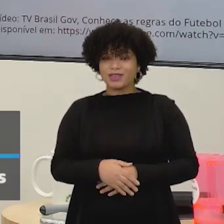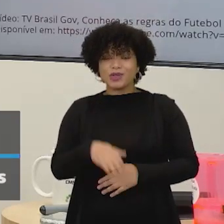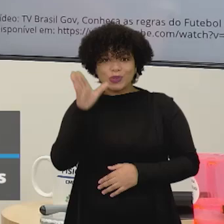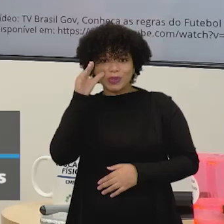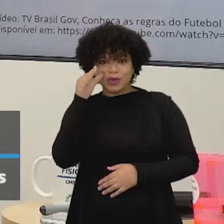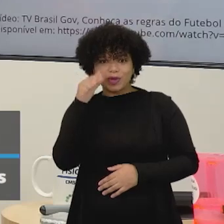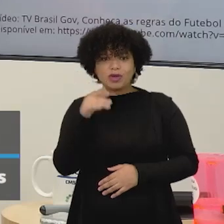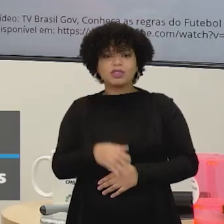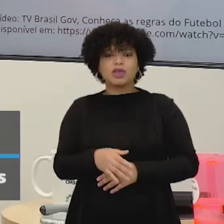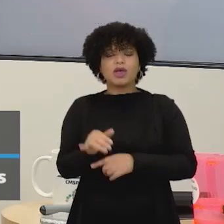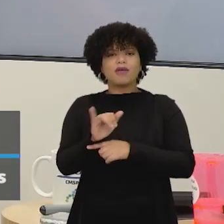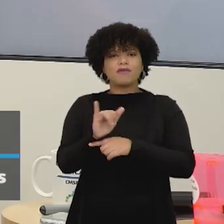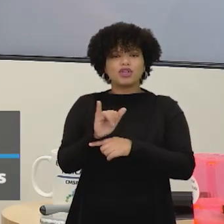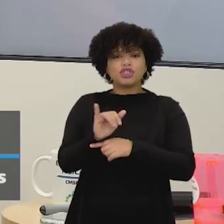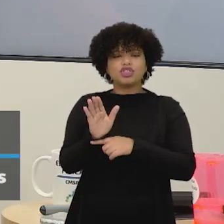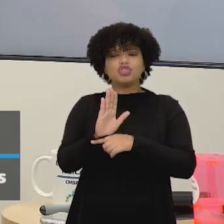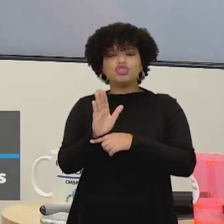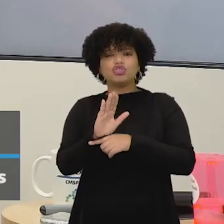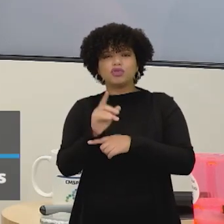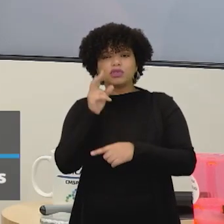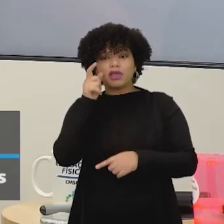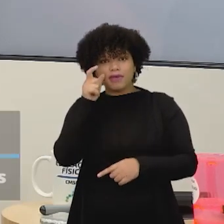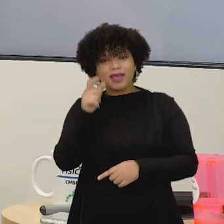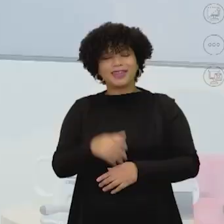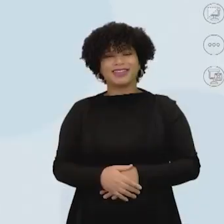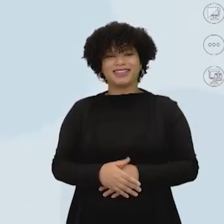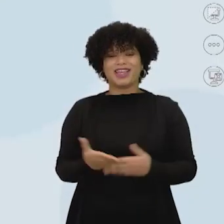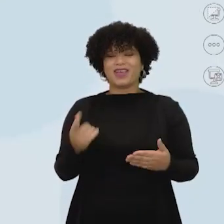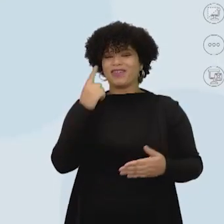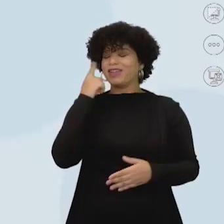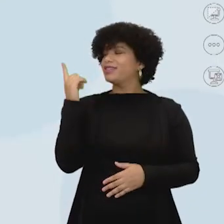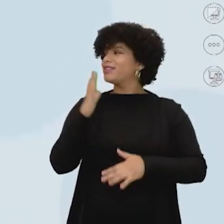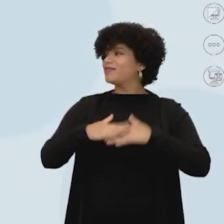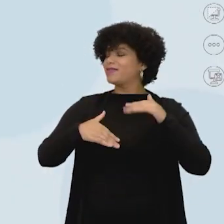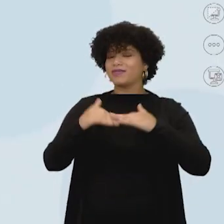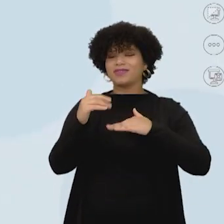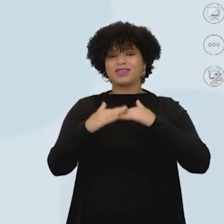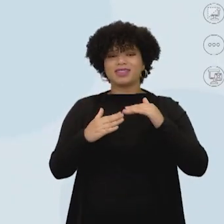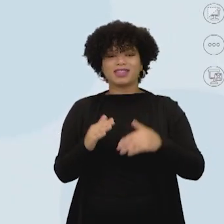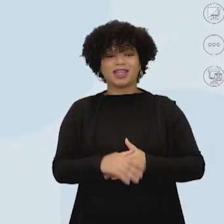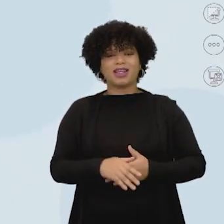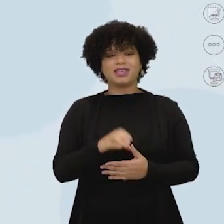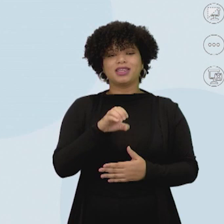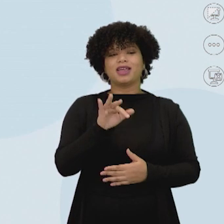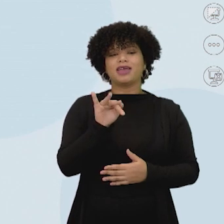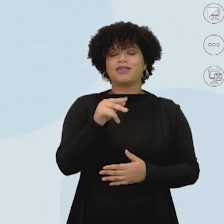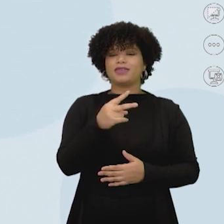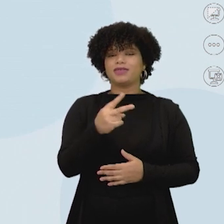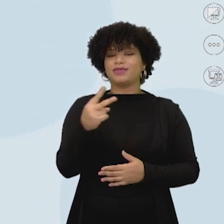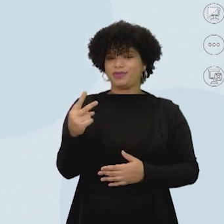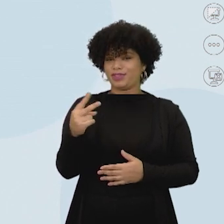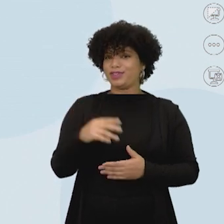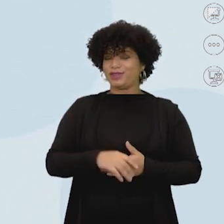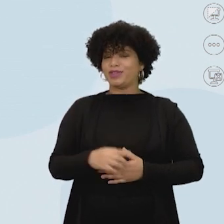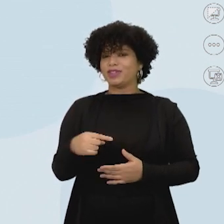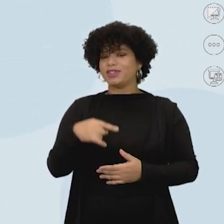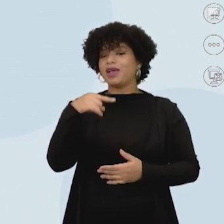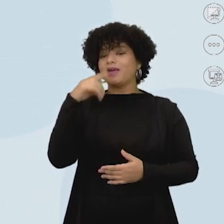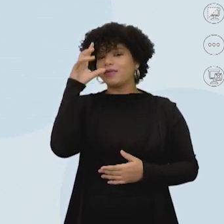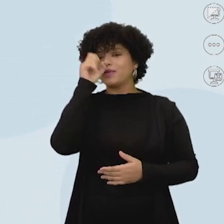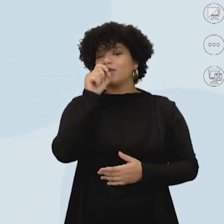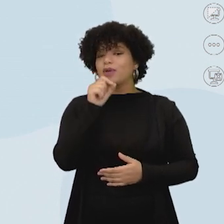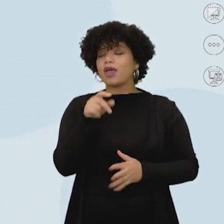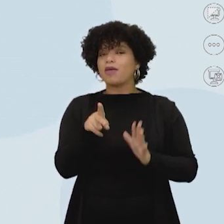e, experimentem e nos mostrem a habilidade EF09, EF22. Nós viemos discutir